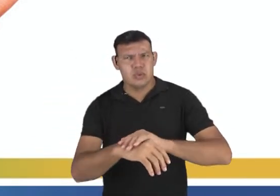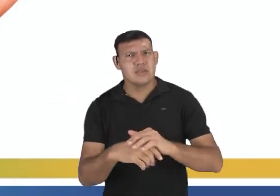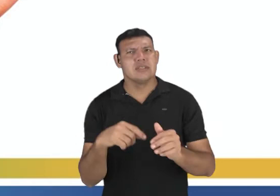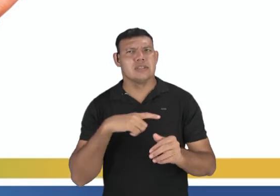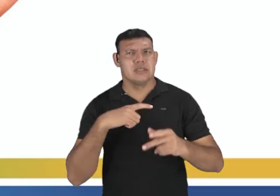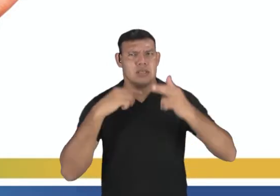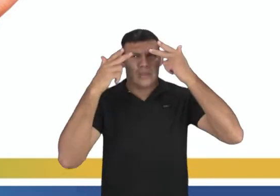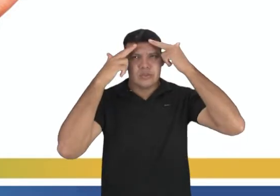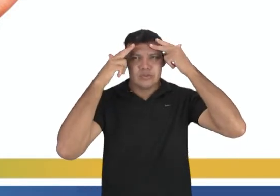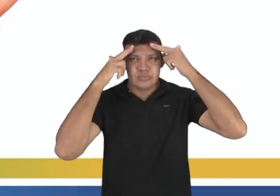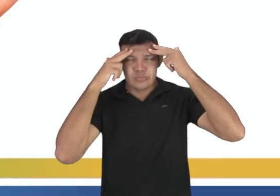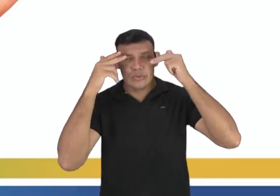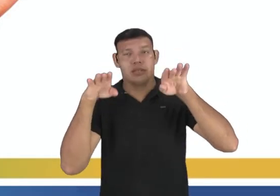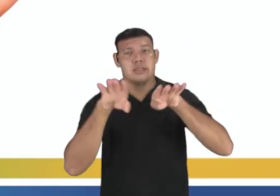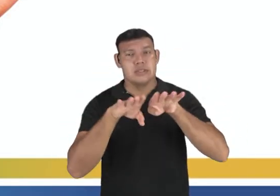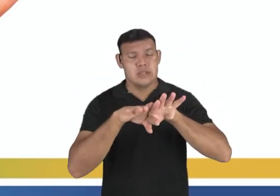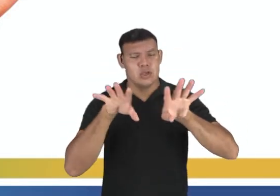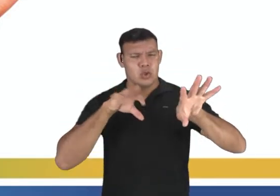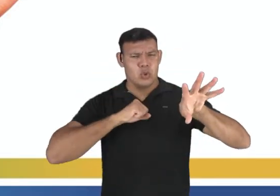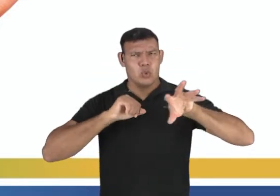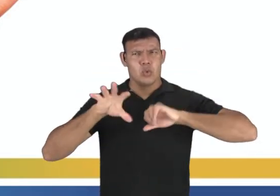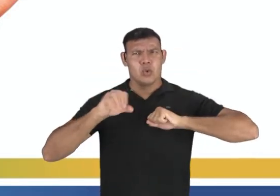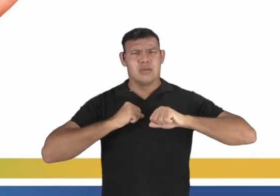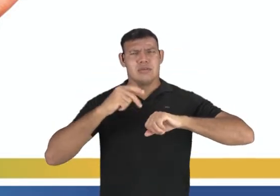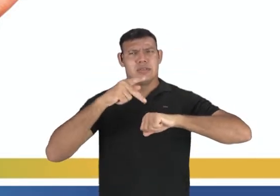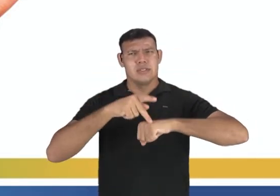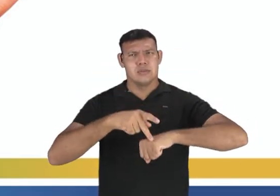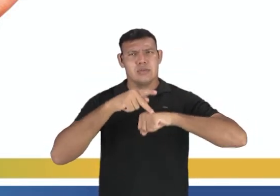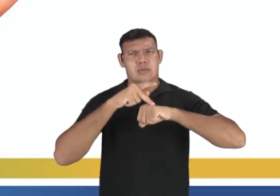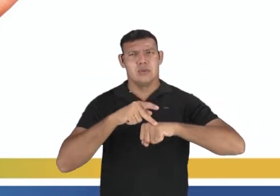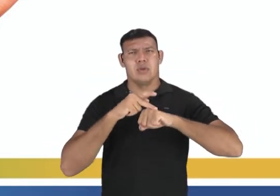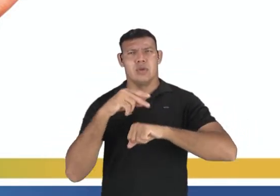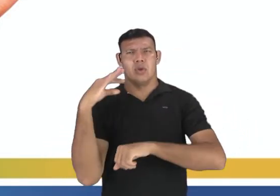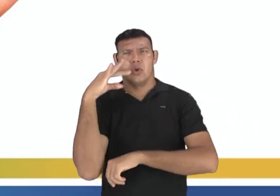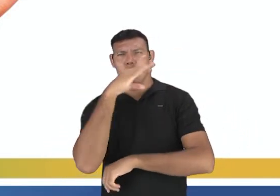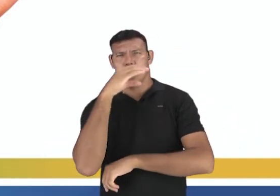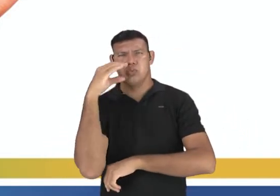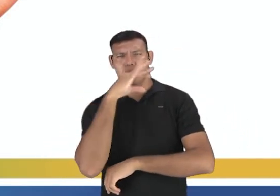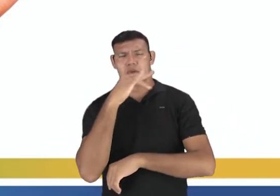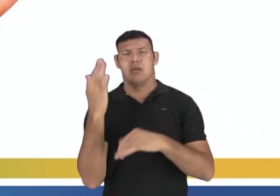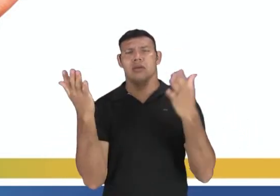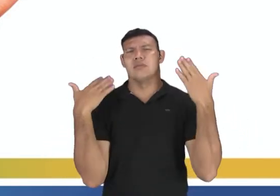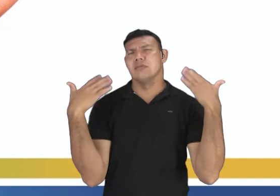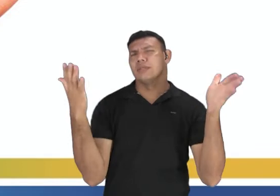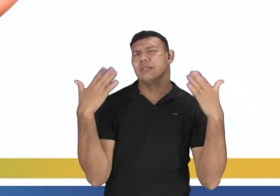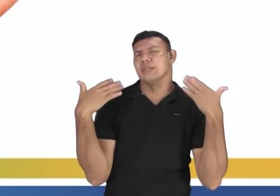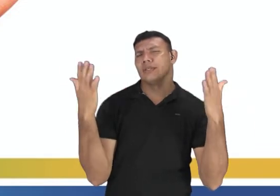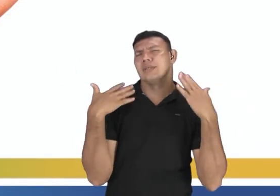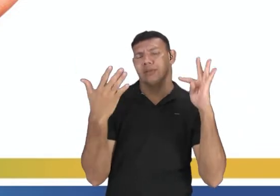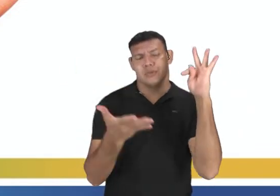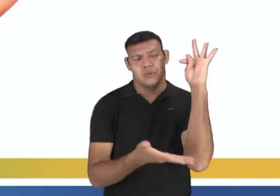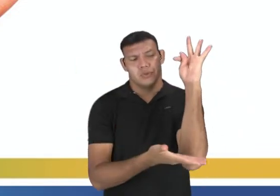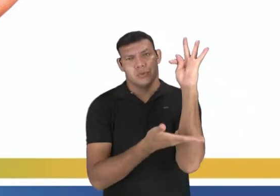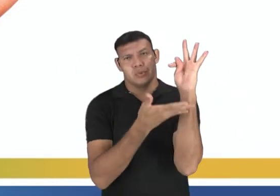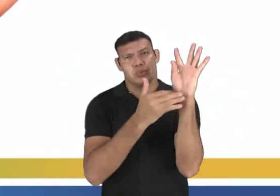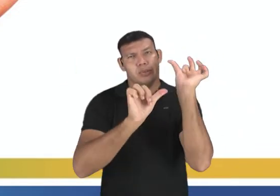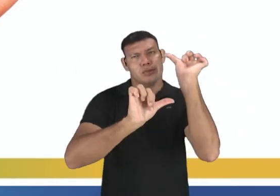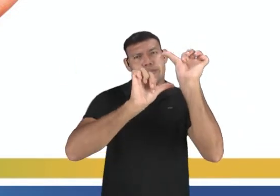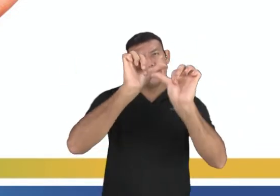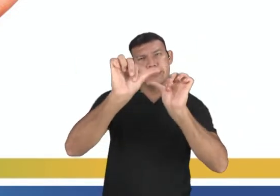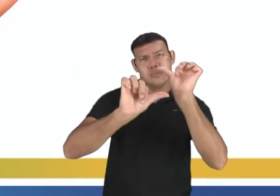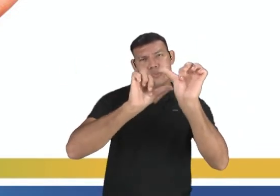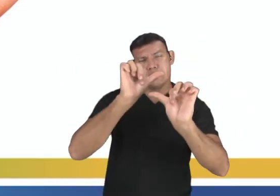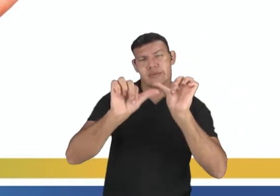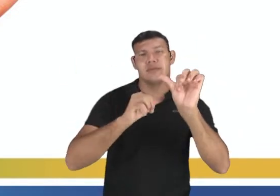ela possui receptores que percebem o calor, a diferença de temperatura. E, além disso, ela